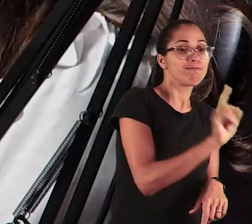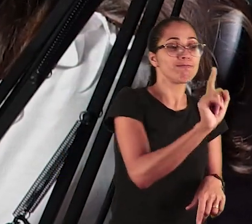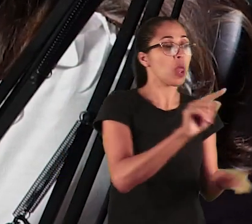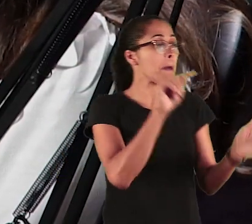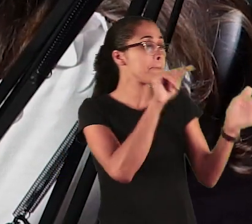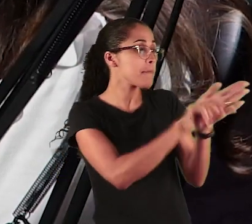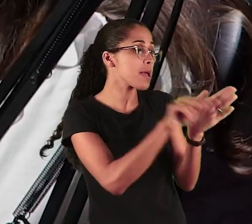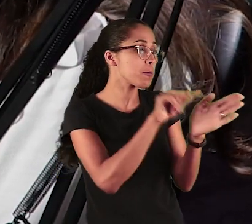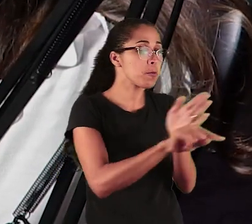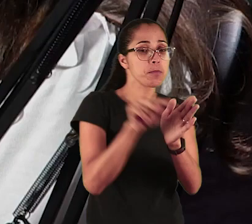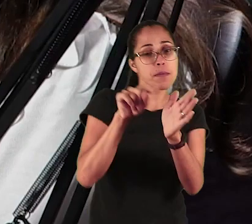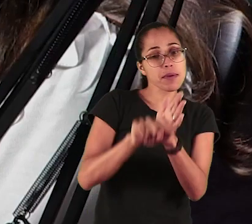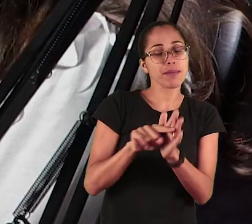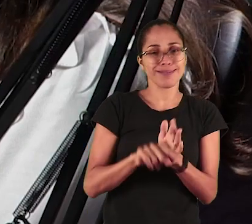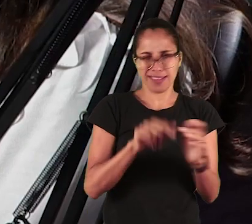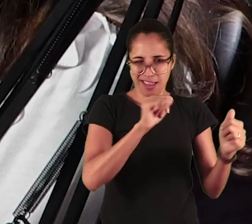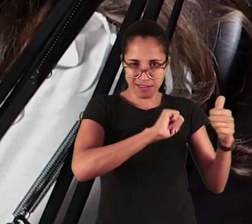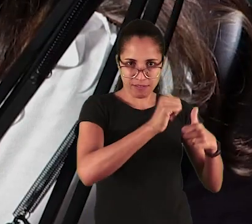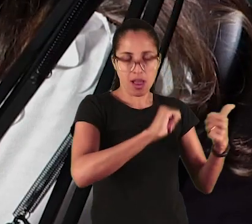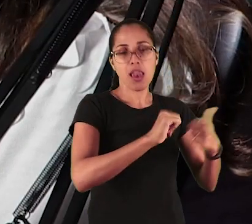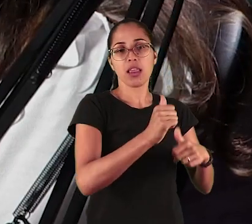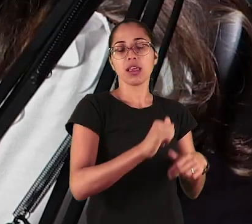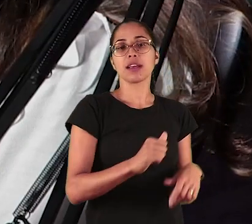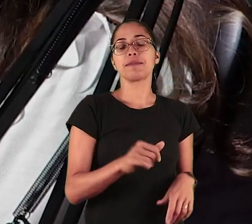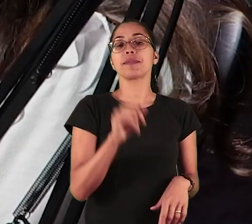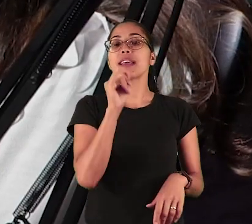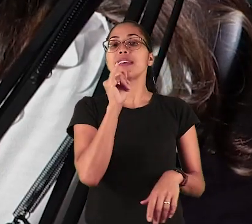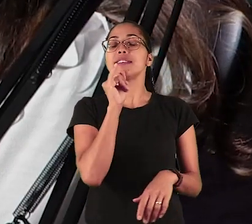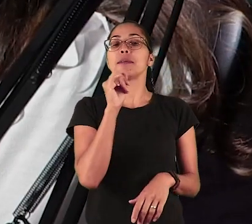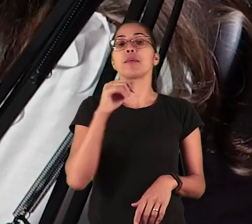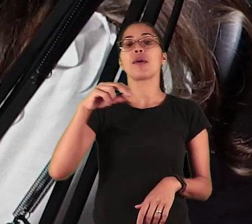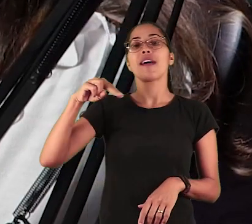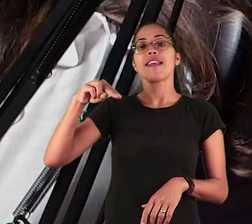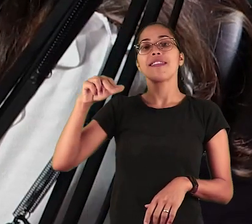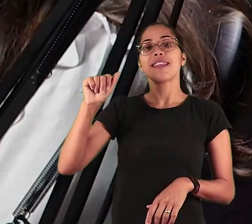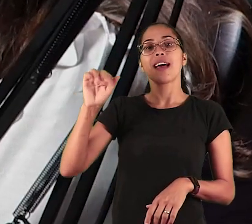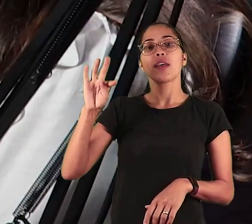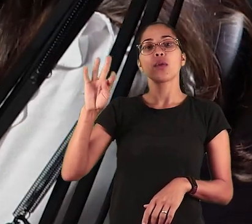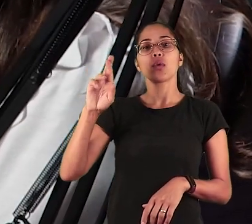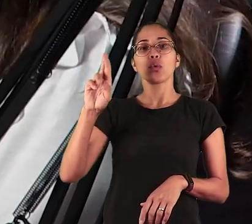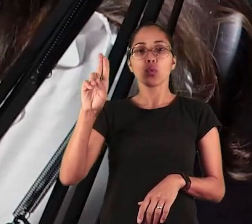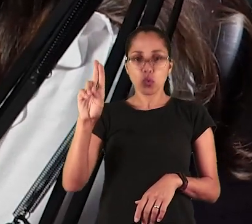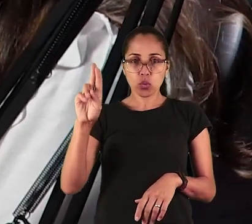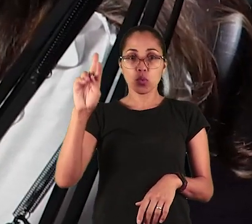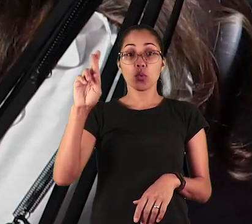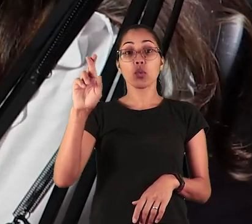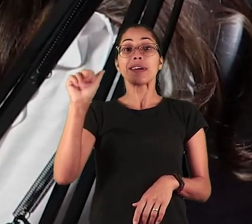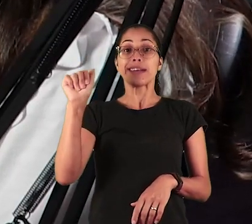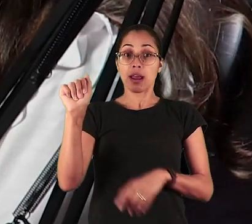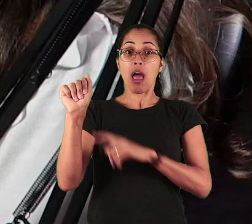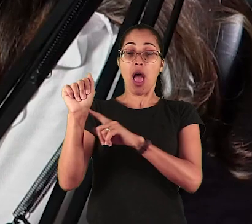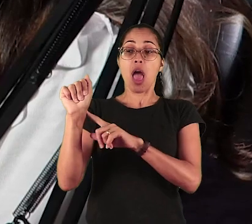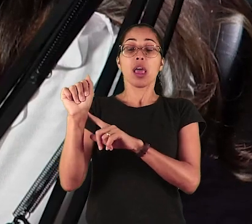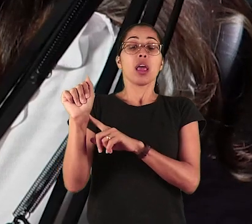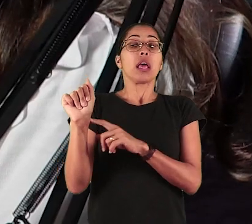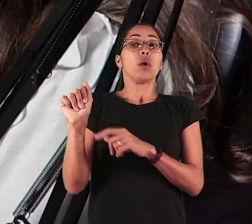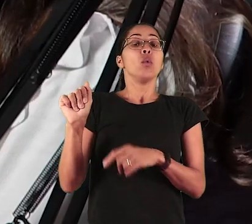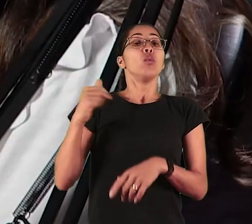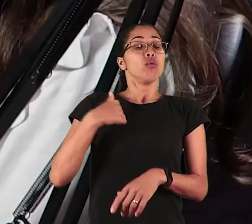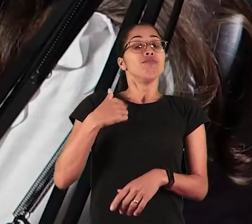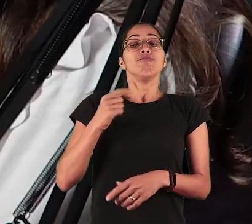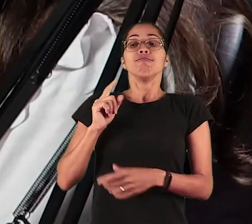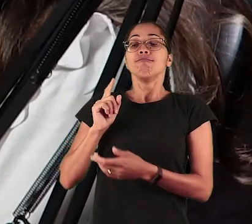vai no shopping ela faz pergunta para o vendedor né eu lembro que eu cobri a Natura eu virei uma consultora da Natura só para ter essas informações